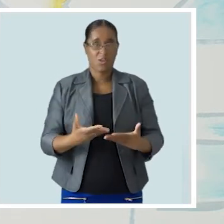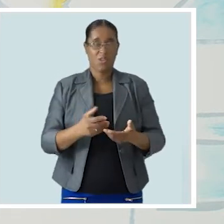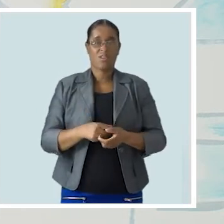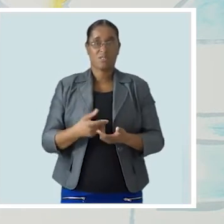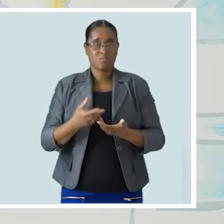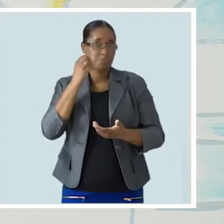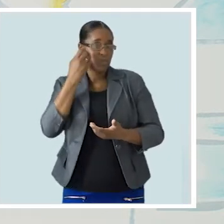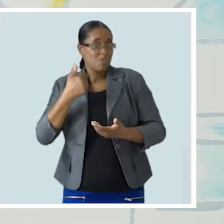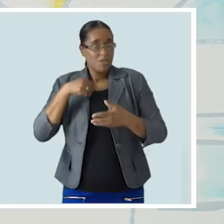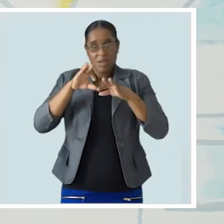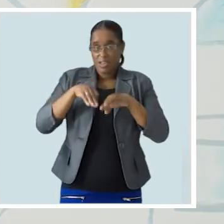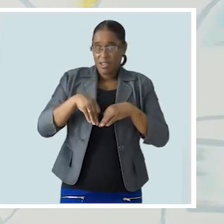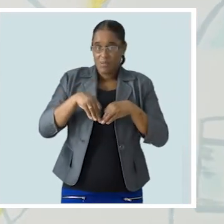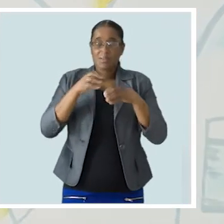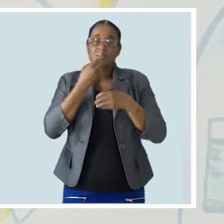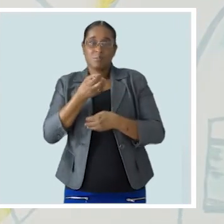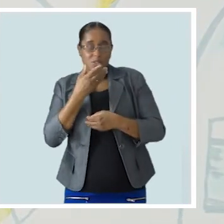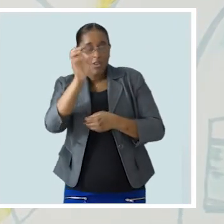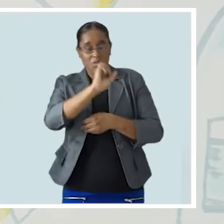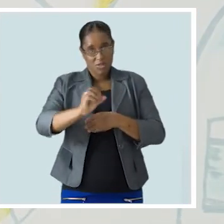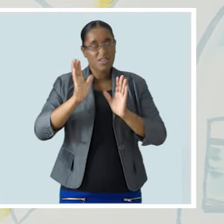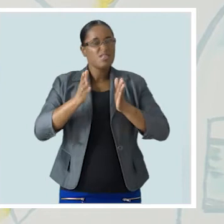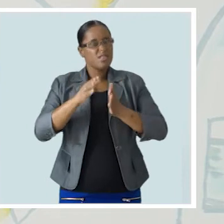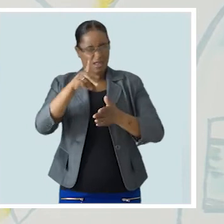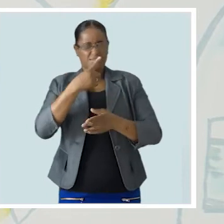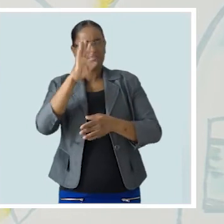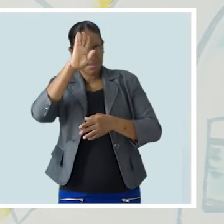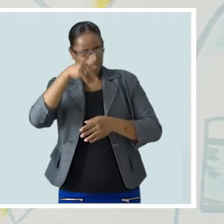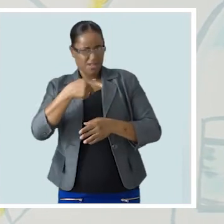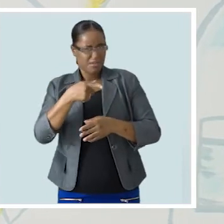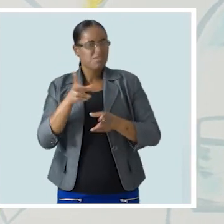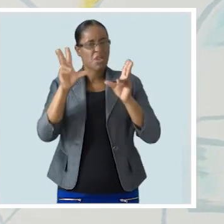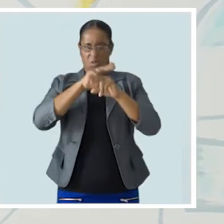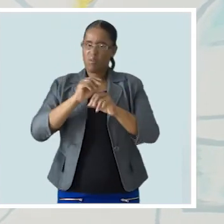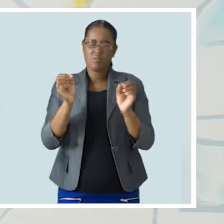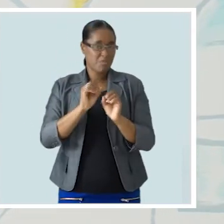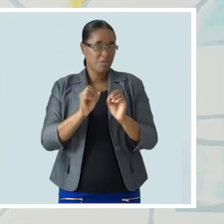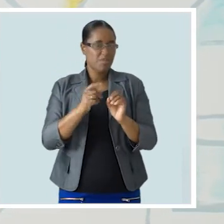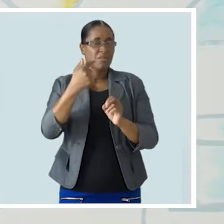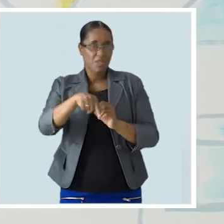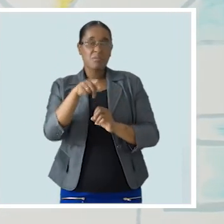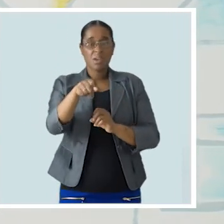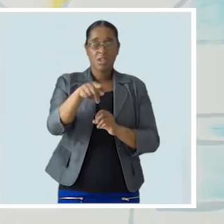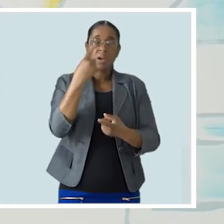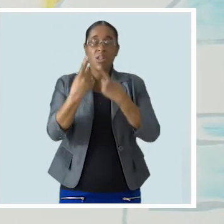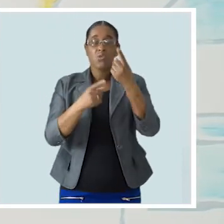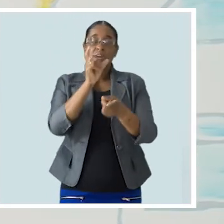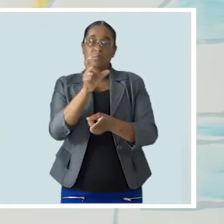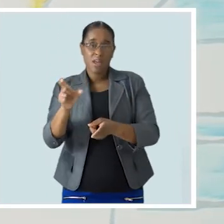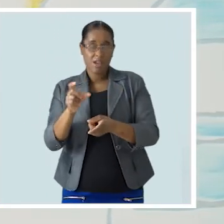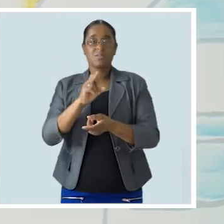acabei de explicar, e vocês já sabiam, não é nada de novo, temos aqui algumas palavras que são adjetivos, vocês já